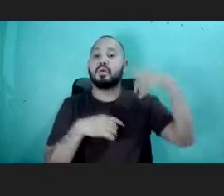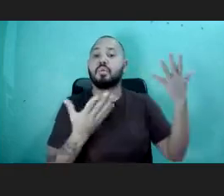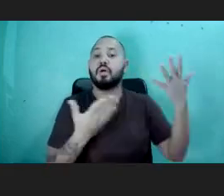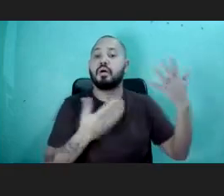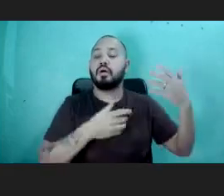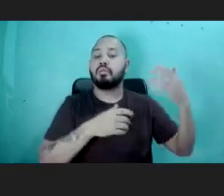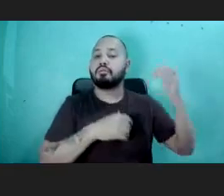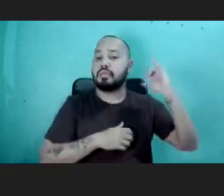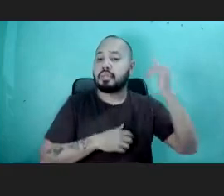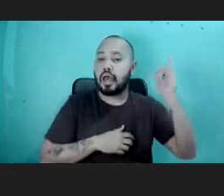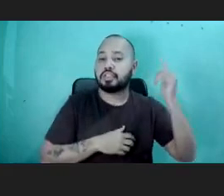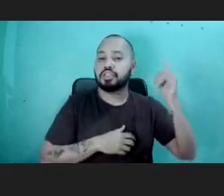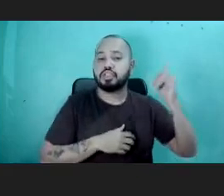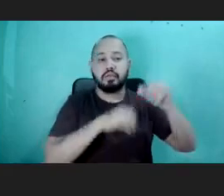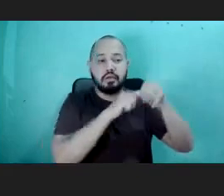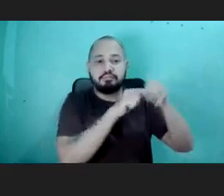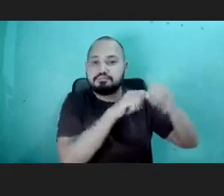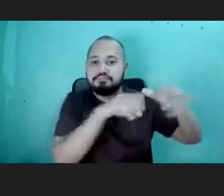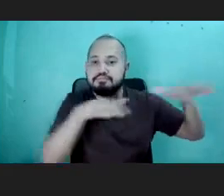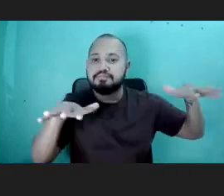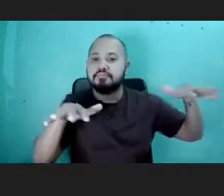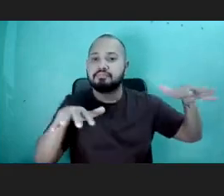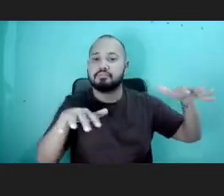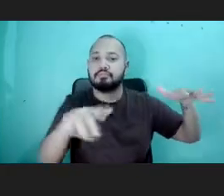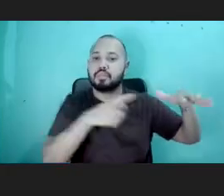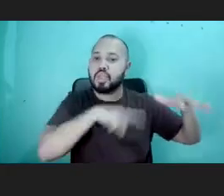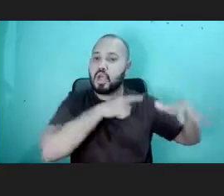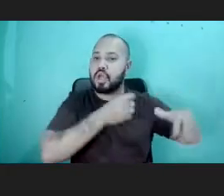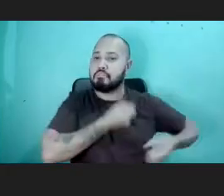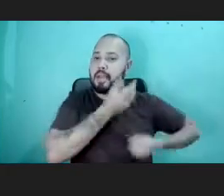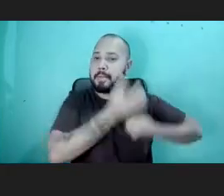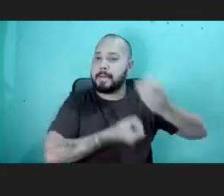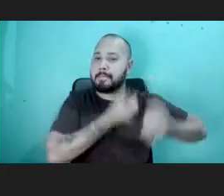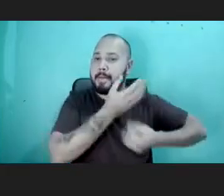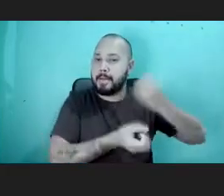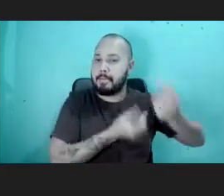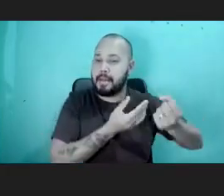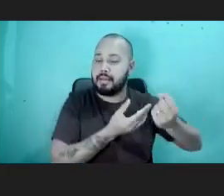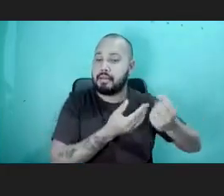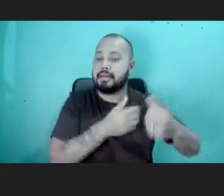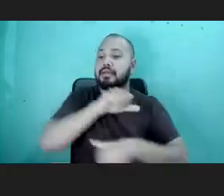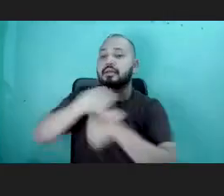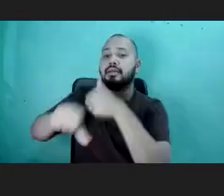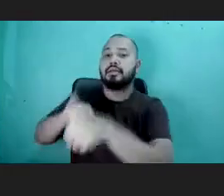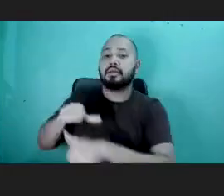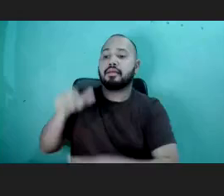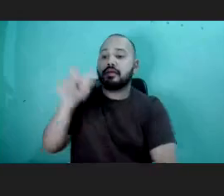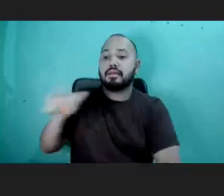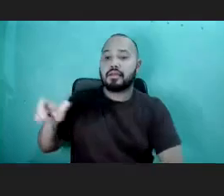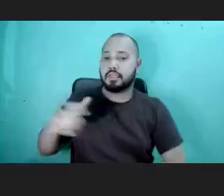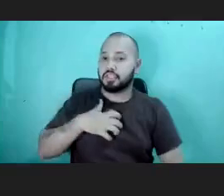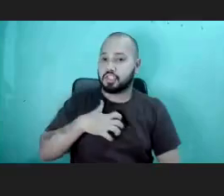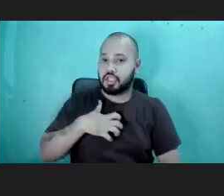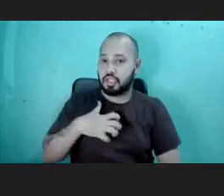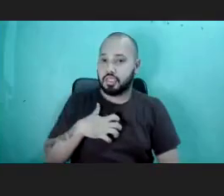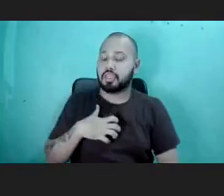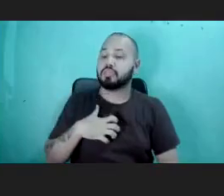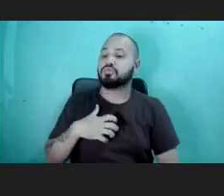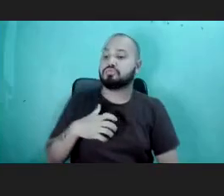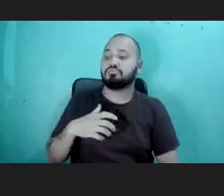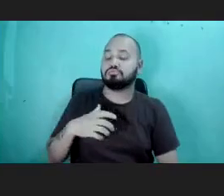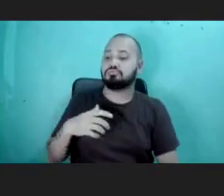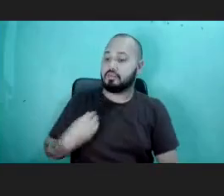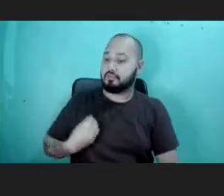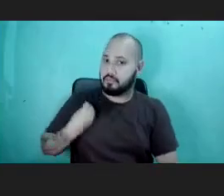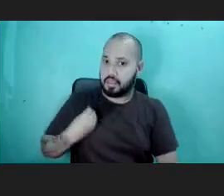estamos reproduzindo e quais formas de vida elas autorizam ou limitam? Porque não